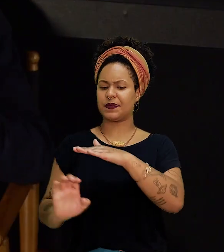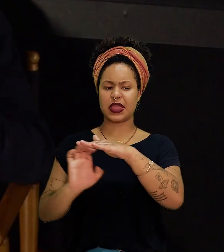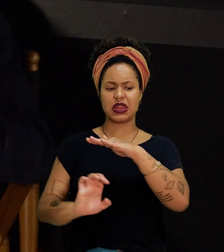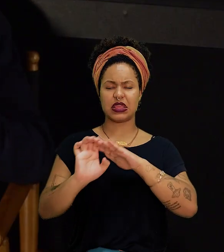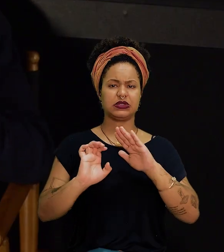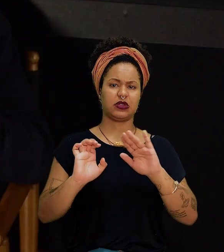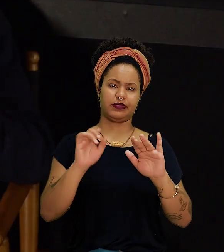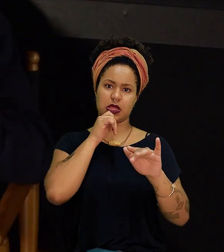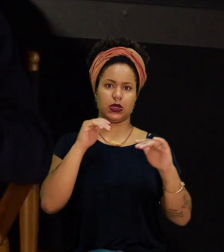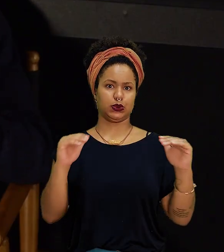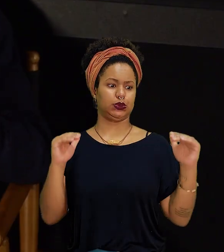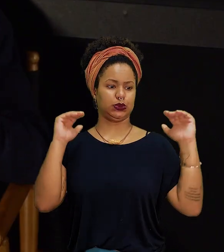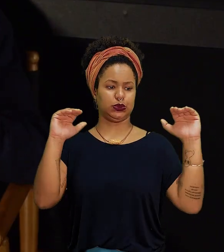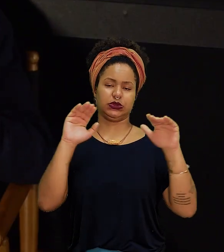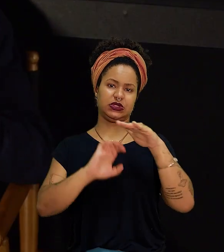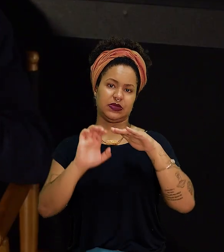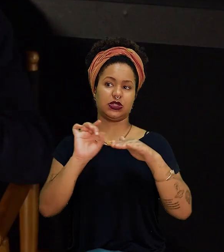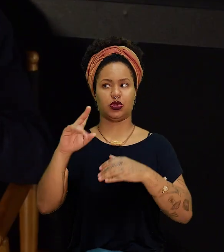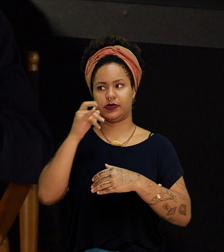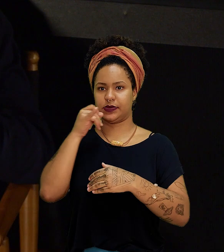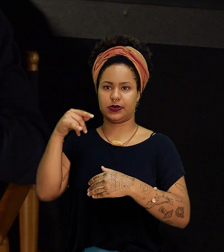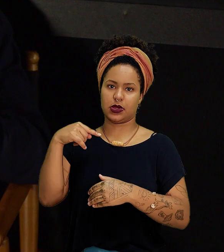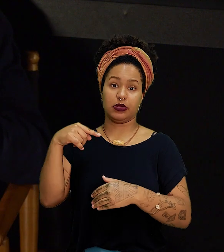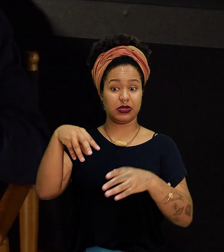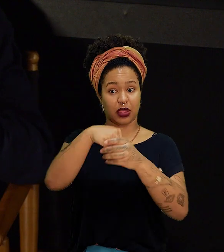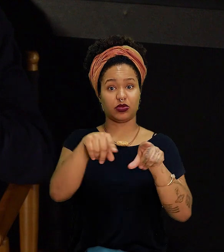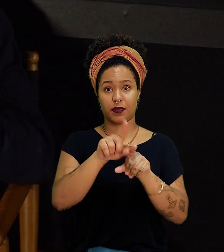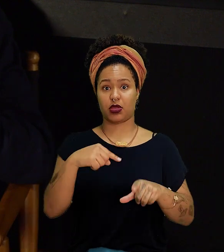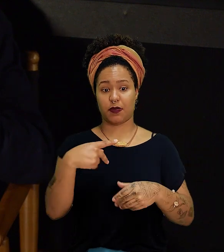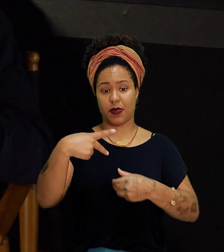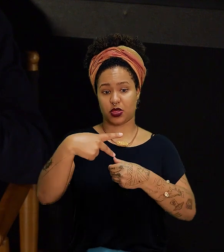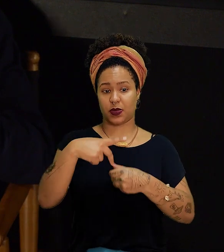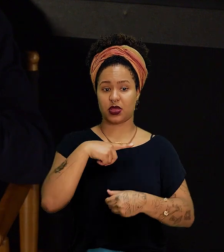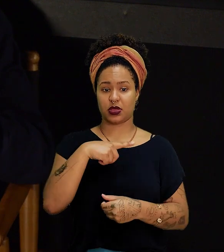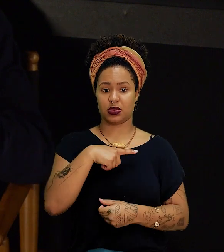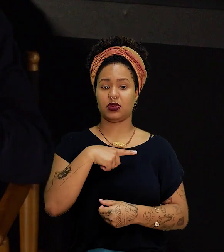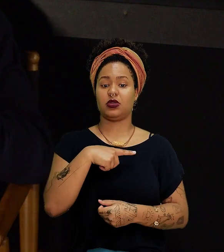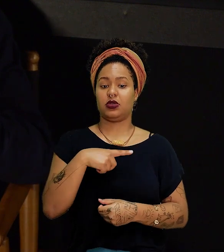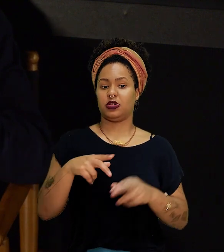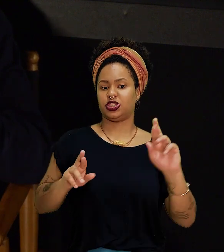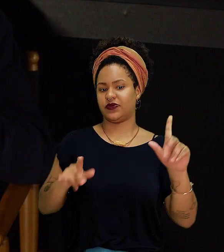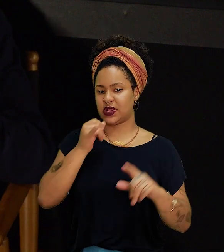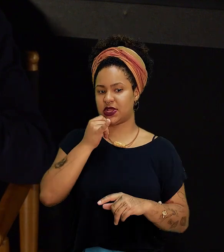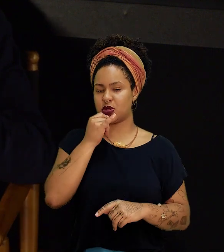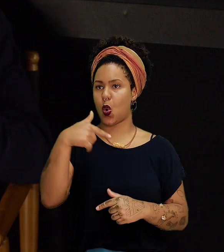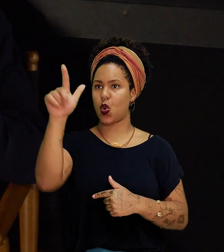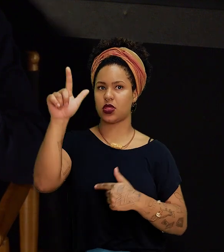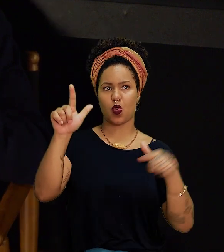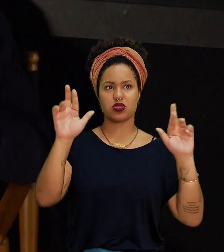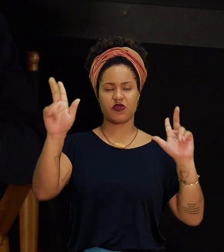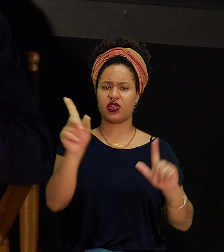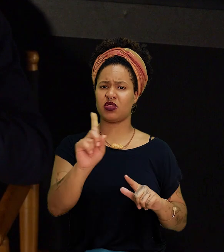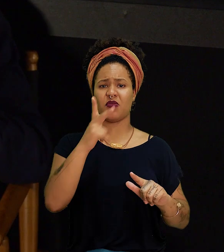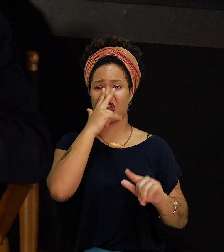nenhuma empresa dessas grandes, incluindo a nossa Petrobras, difere, tá certo, das